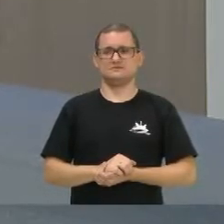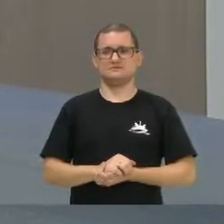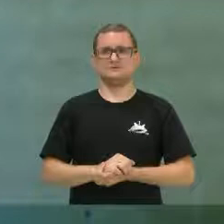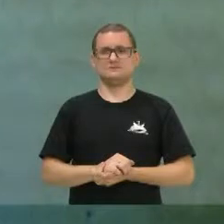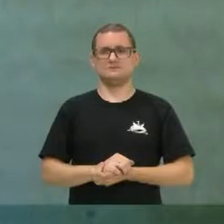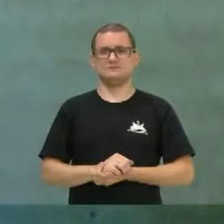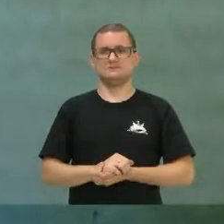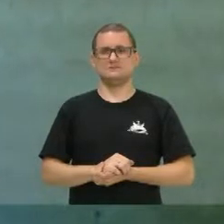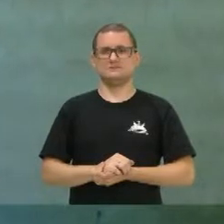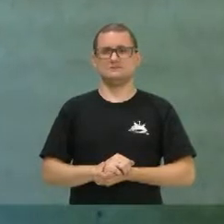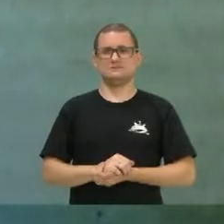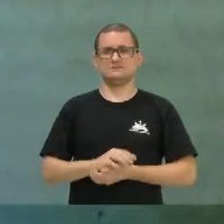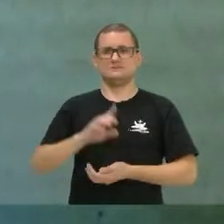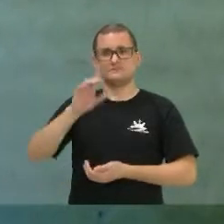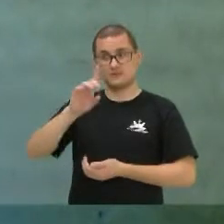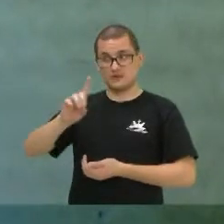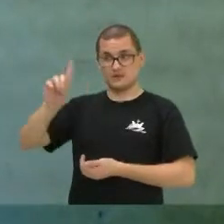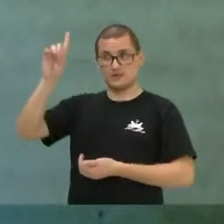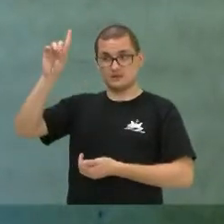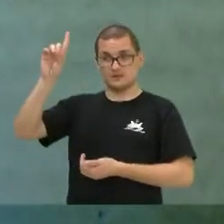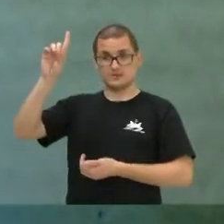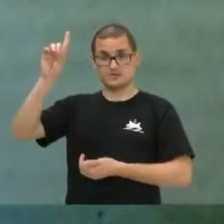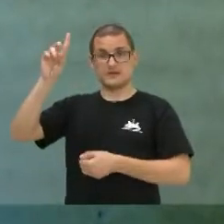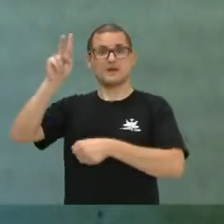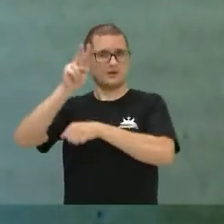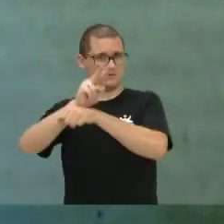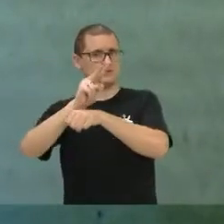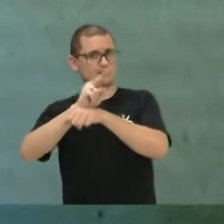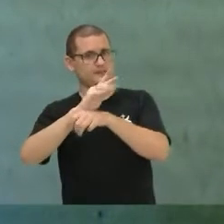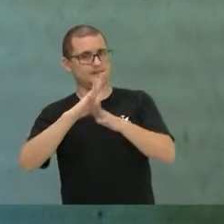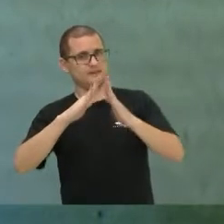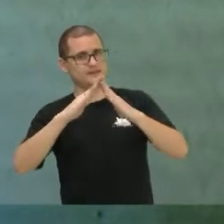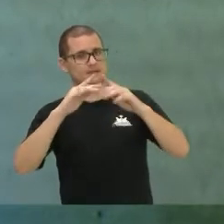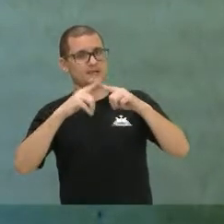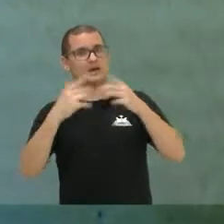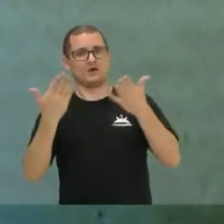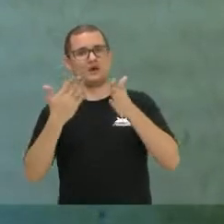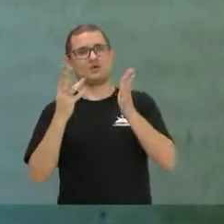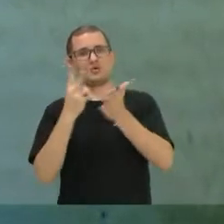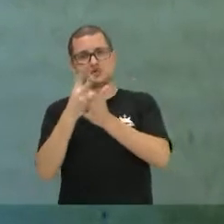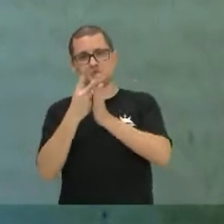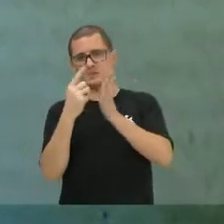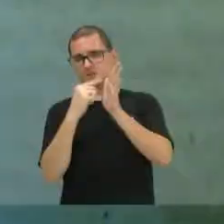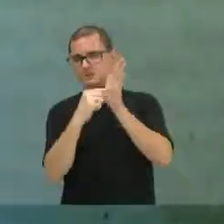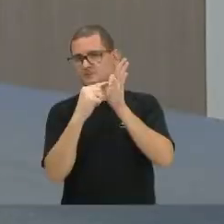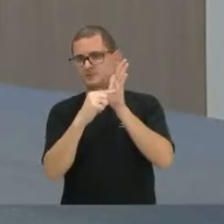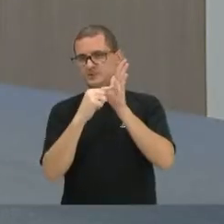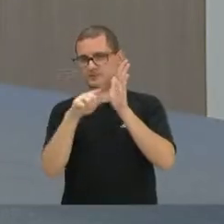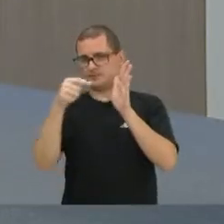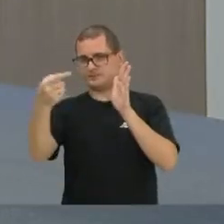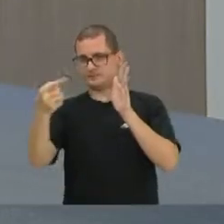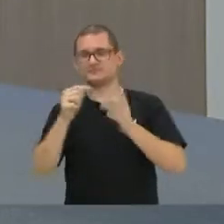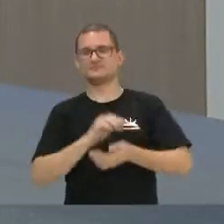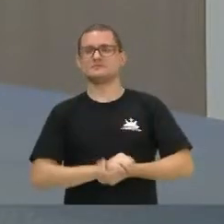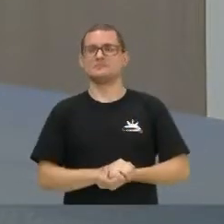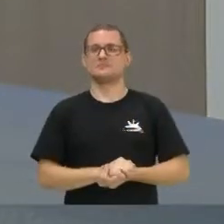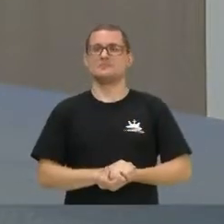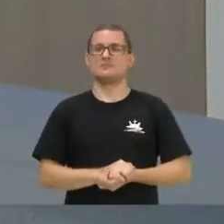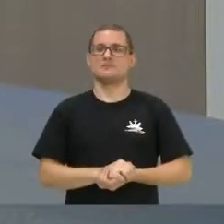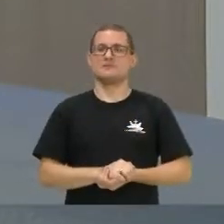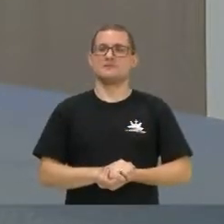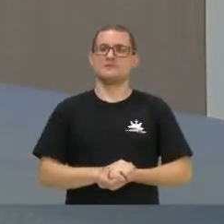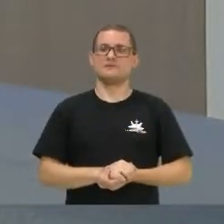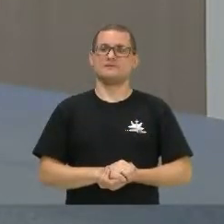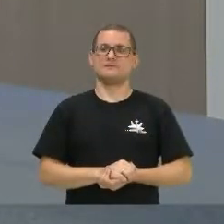esta vamos aos seguinte o versículo seguinte olviden que